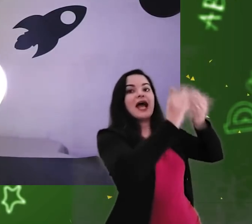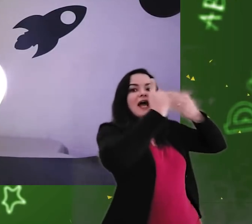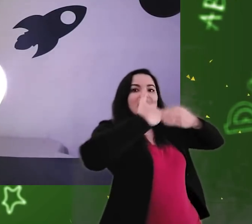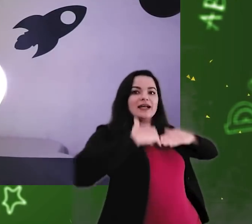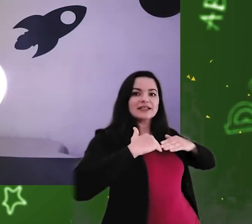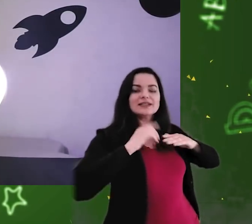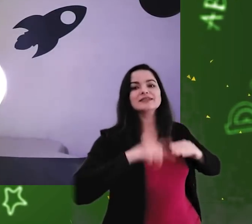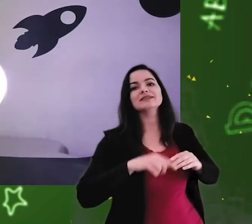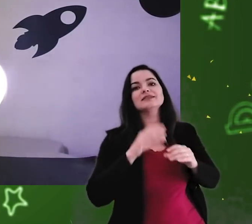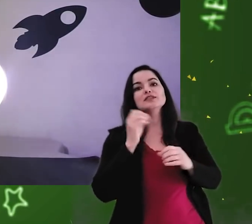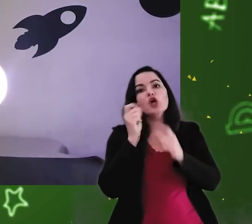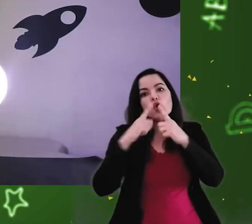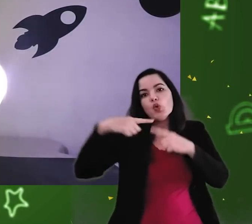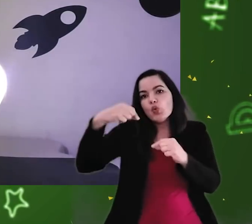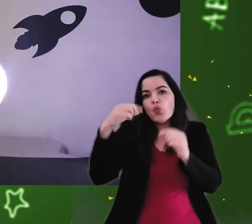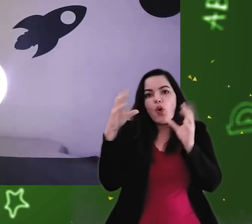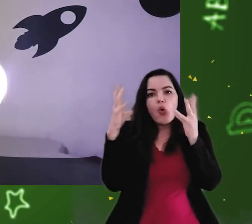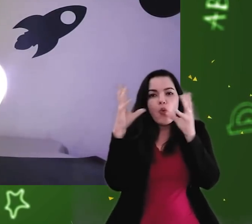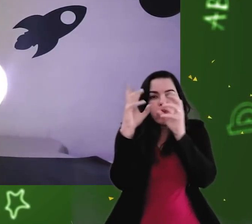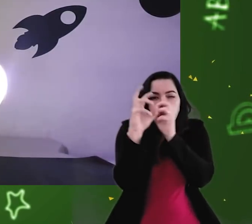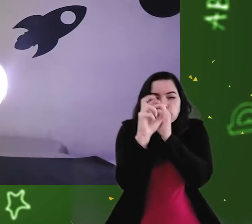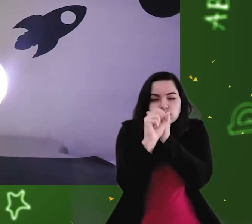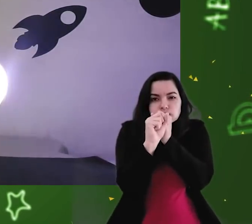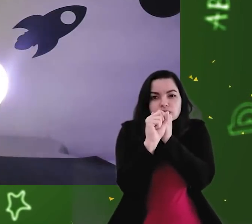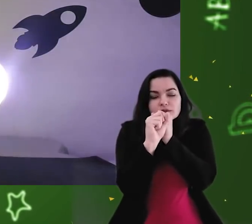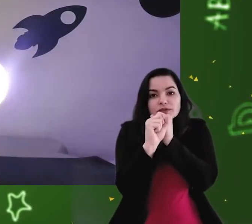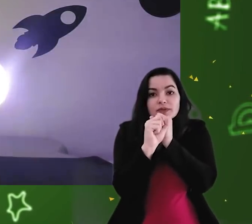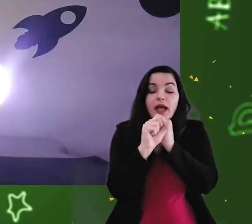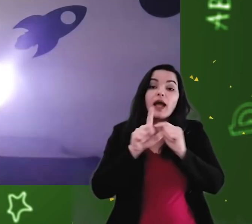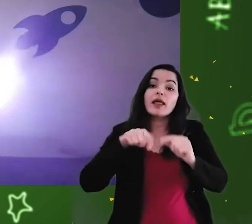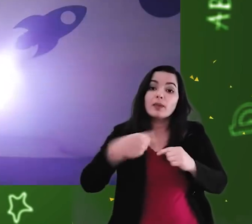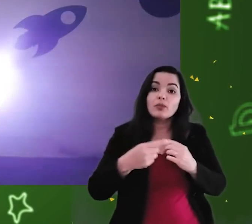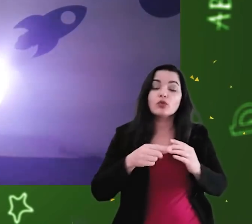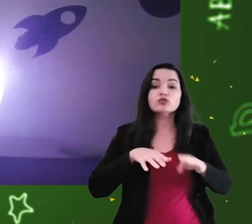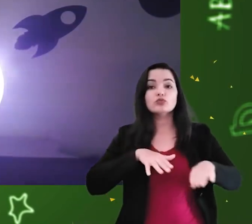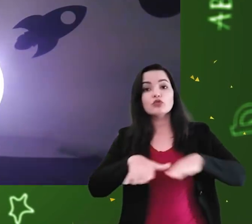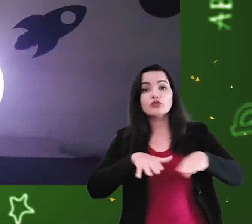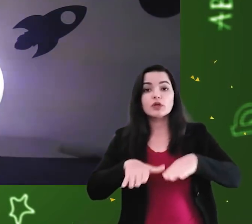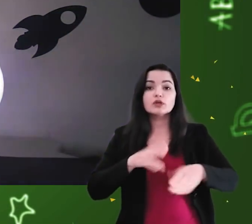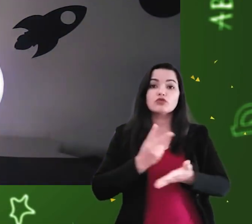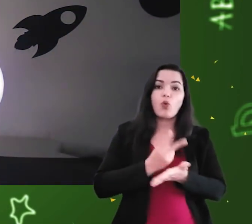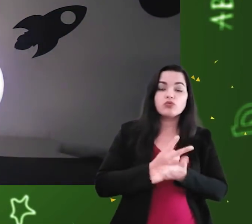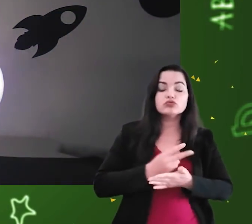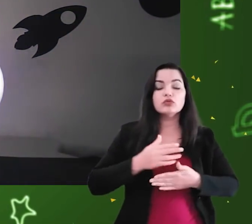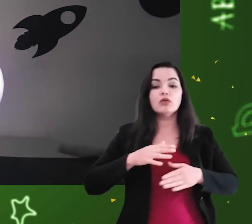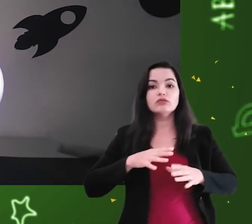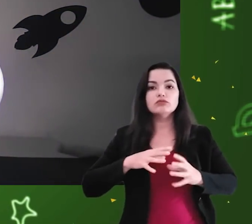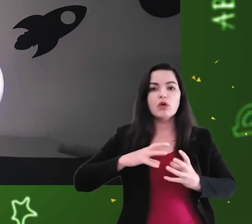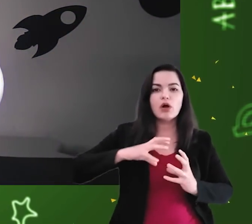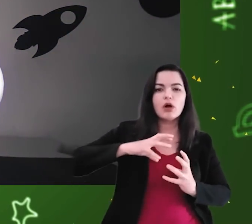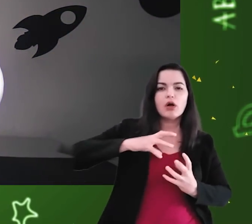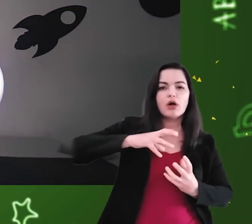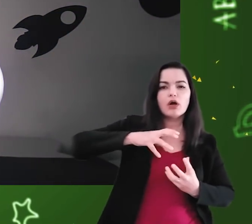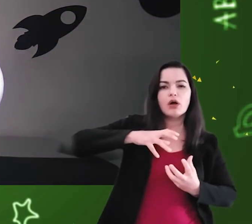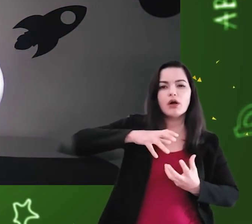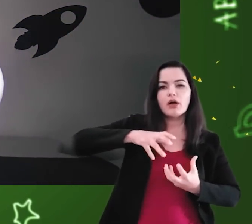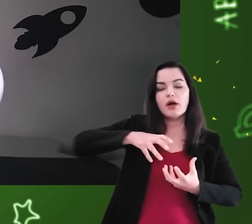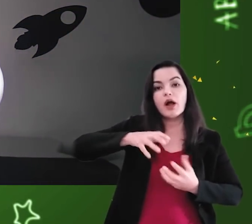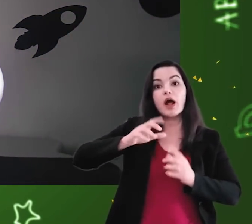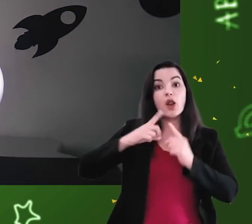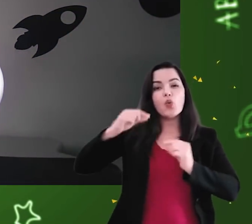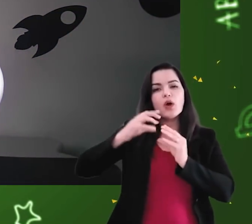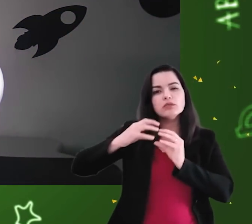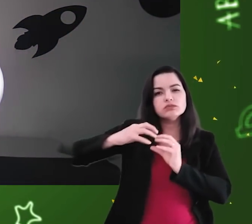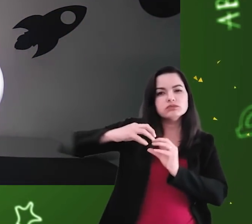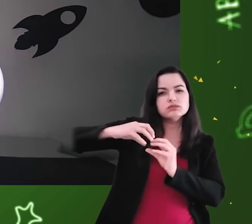da Lua vão acontecendo, esse alinhamento é modificado e aí a luz do Sol chega novamente mostrando